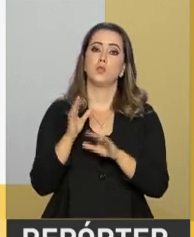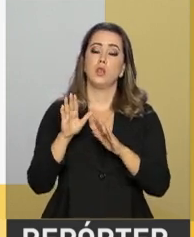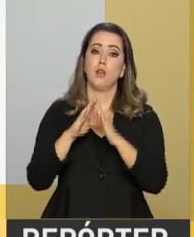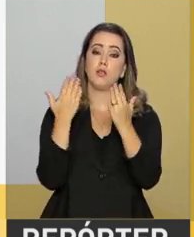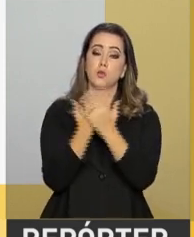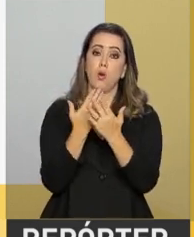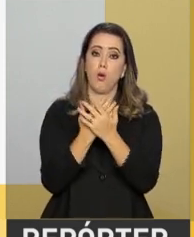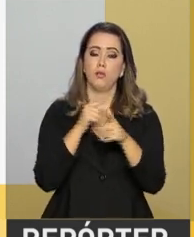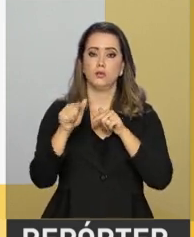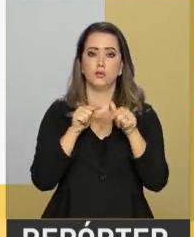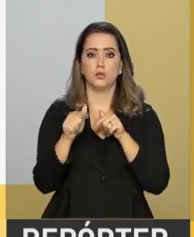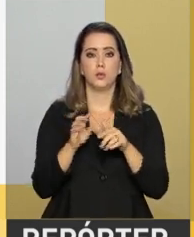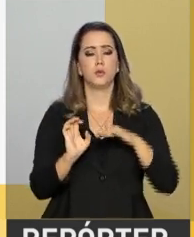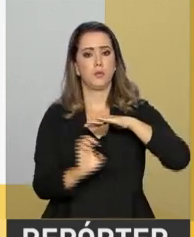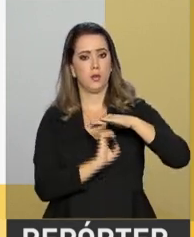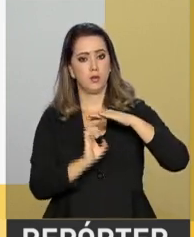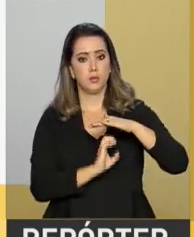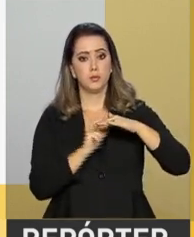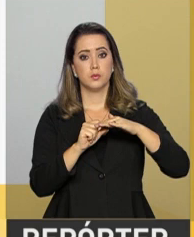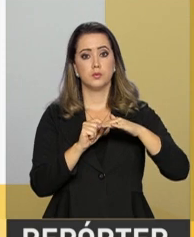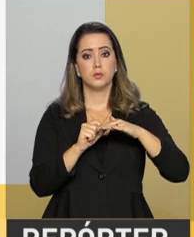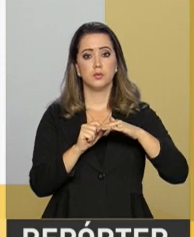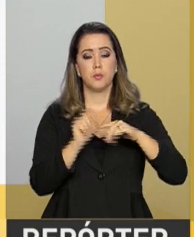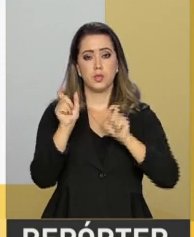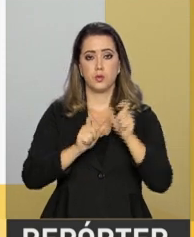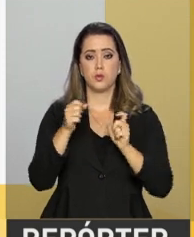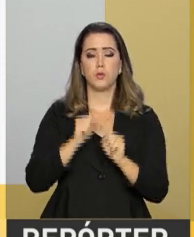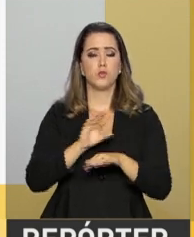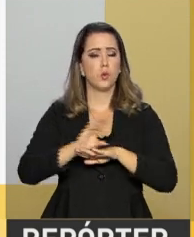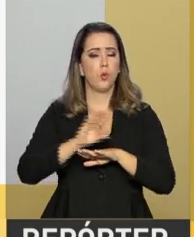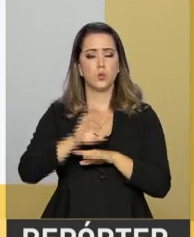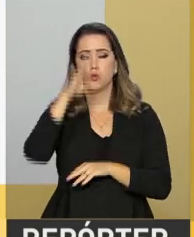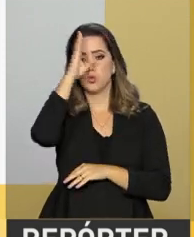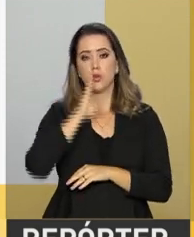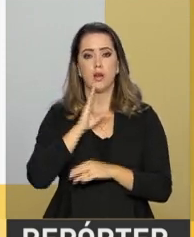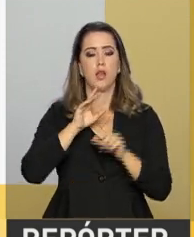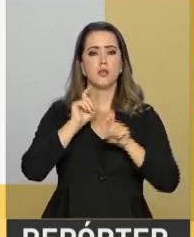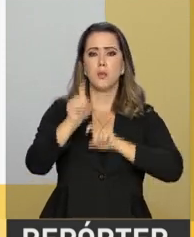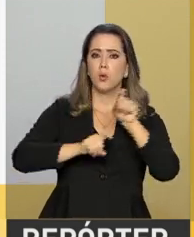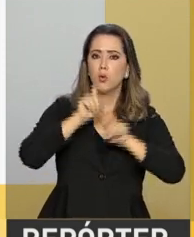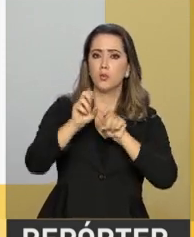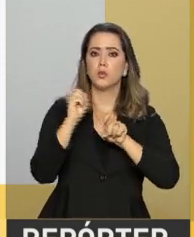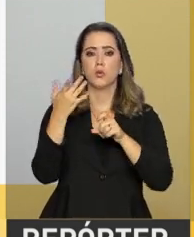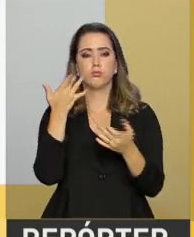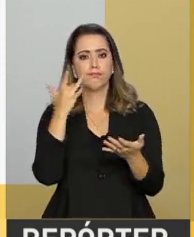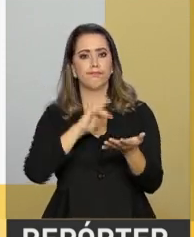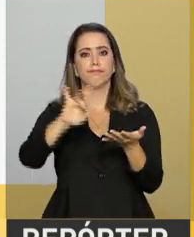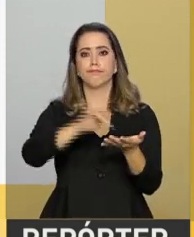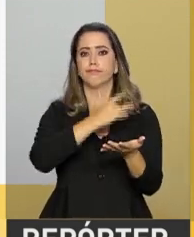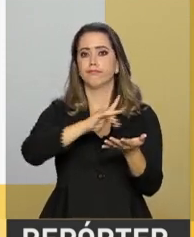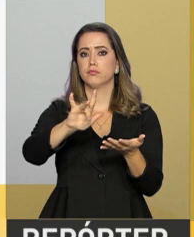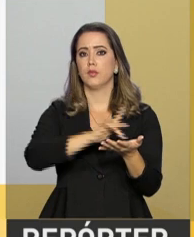nela empreendedores podem fazer cursos de graça ea qualquer momento seja pelo computador ou pelo celular são